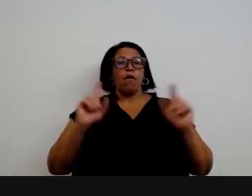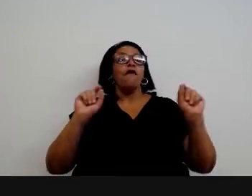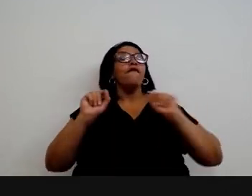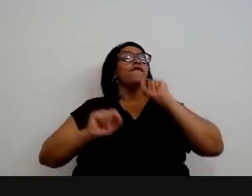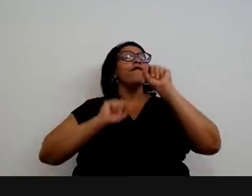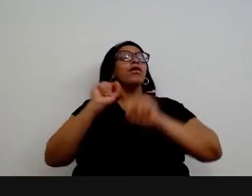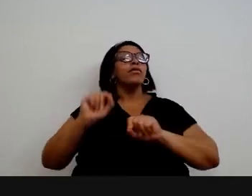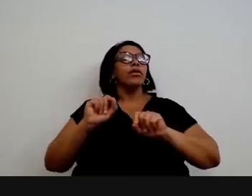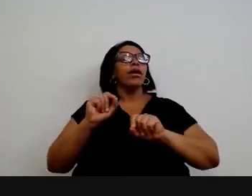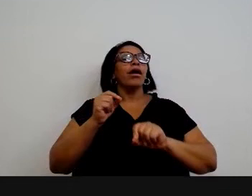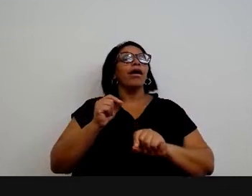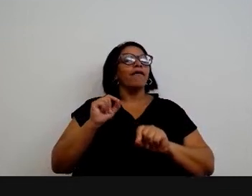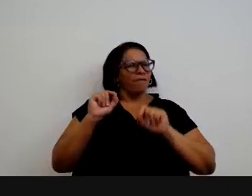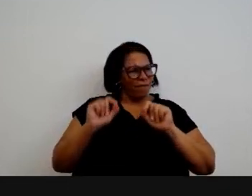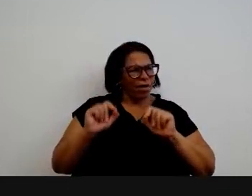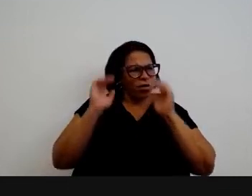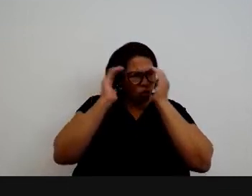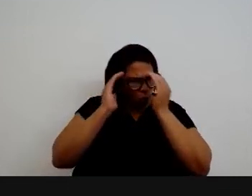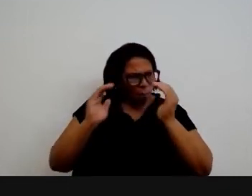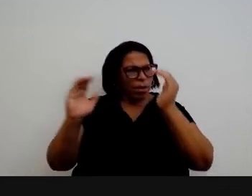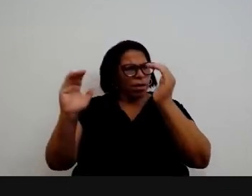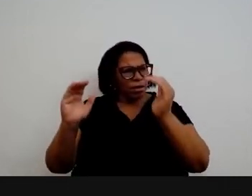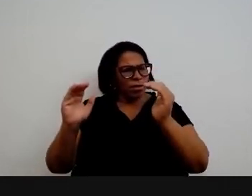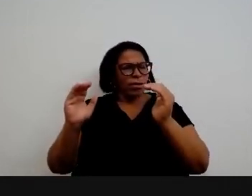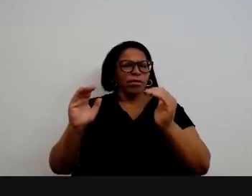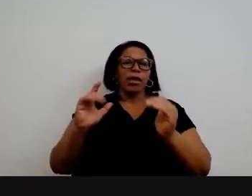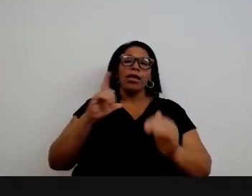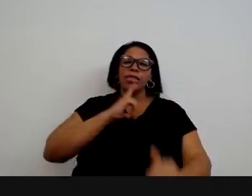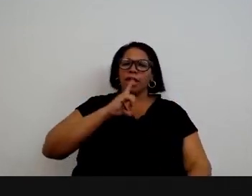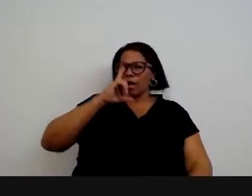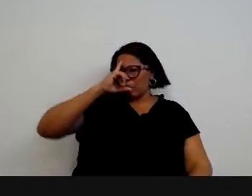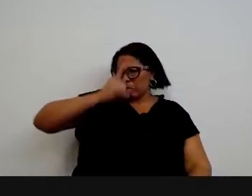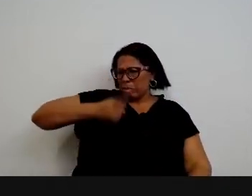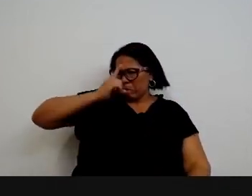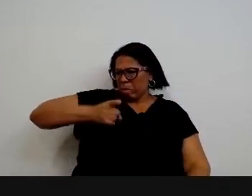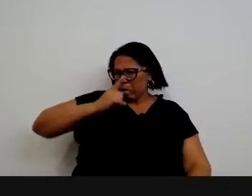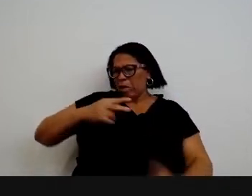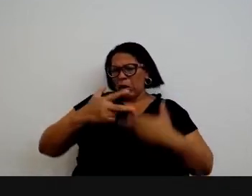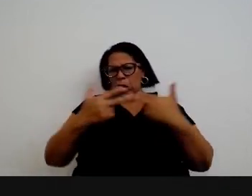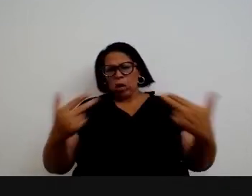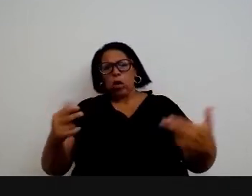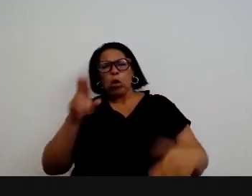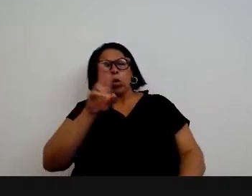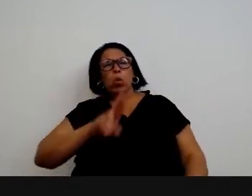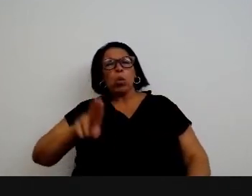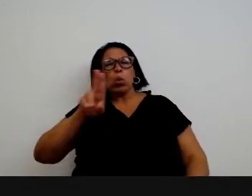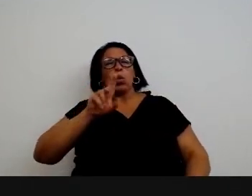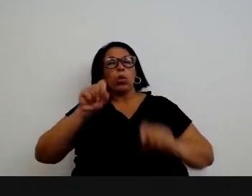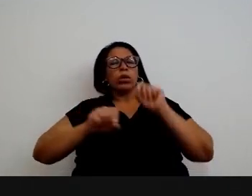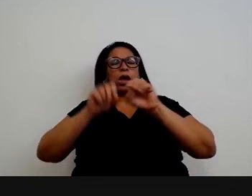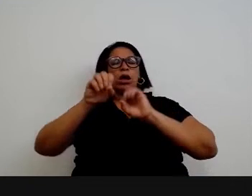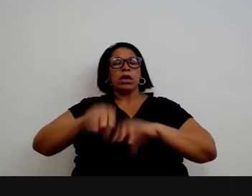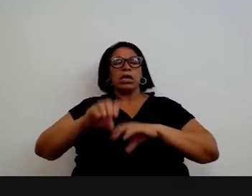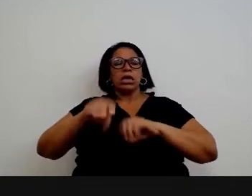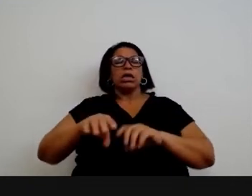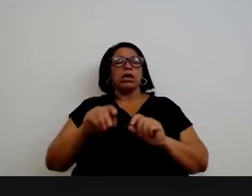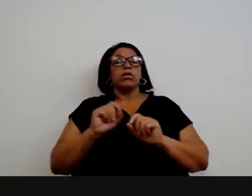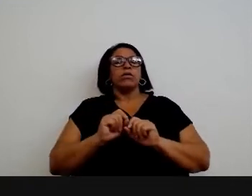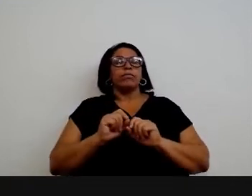fez disso são outros 500. Então, regimes ditatoriais utilizam-se desse tipo de